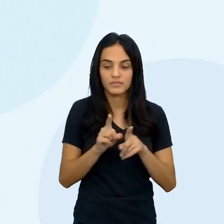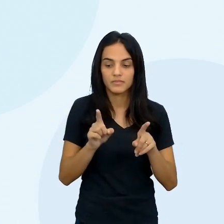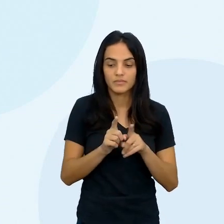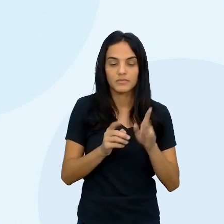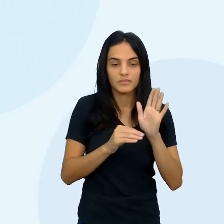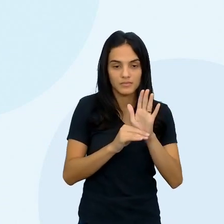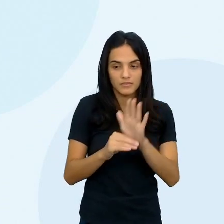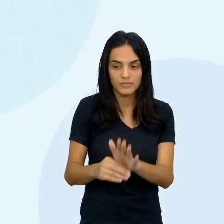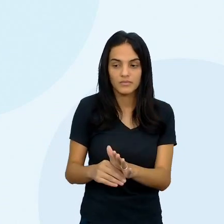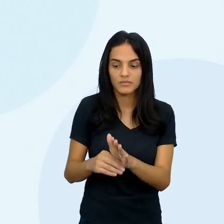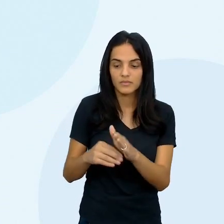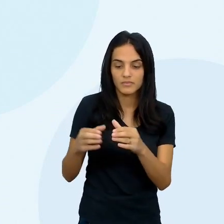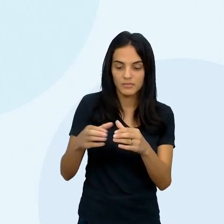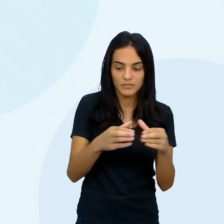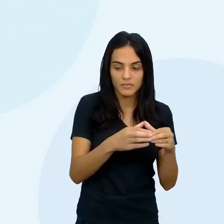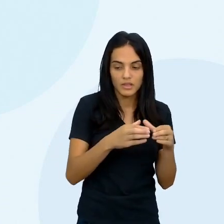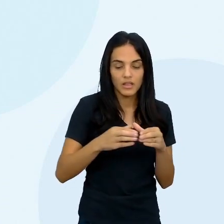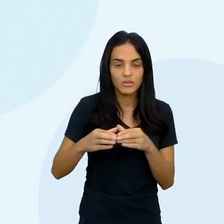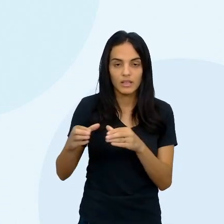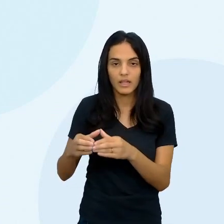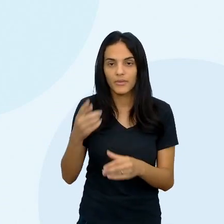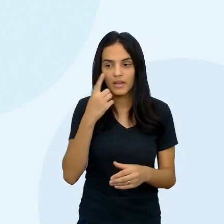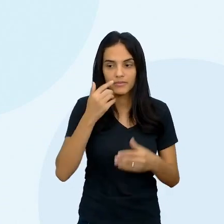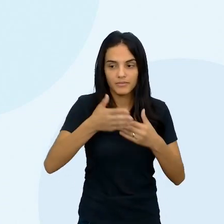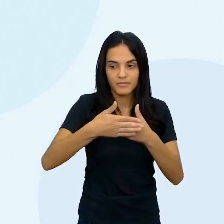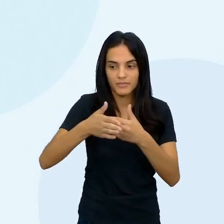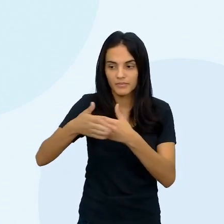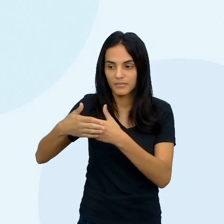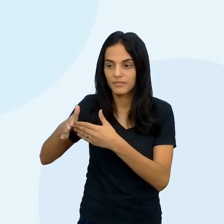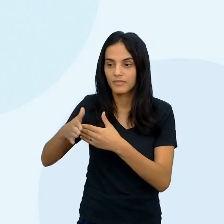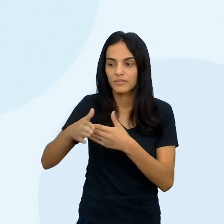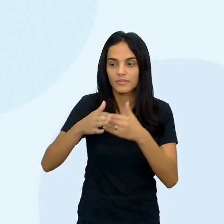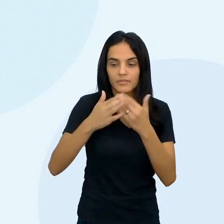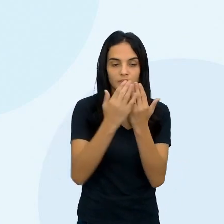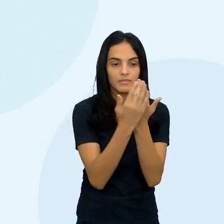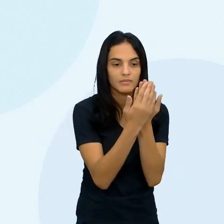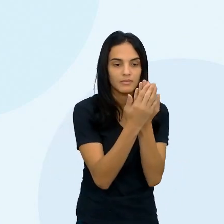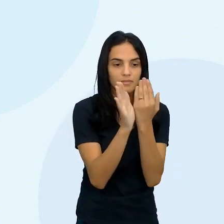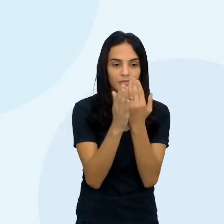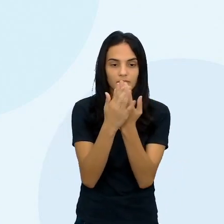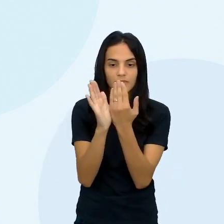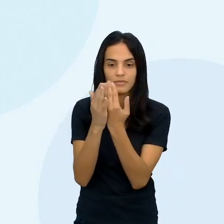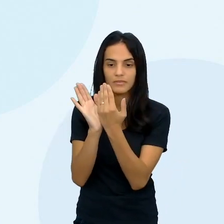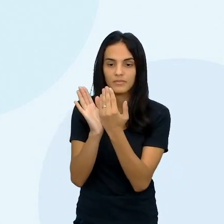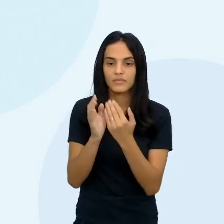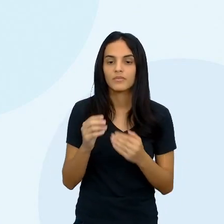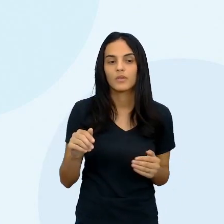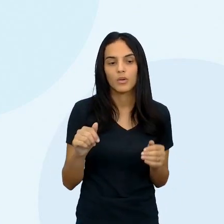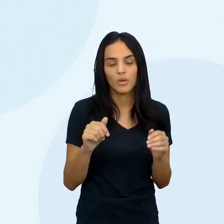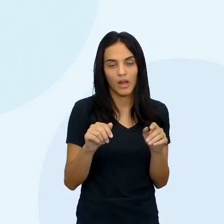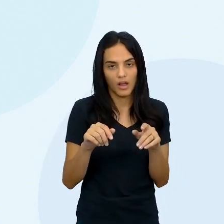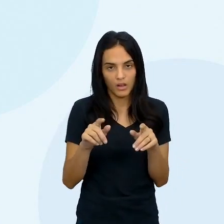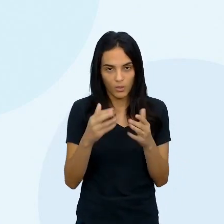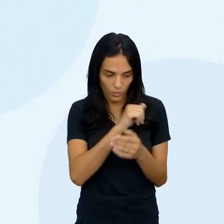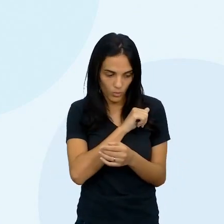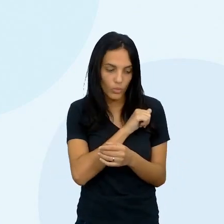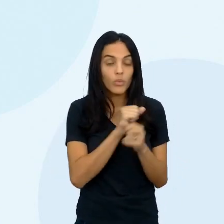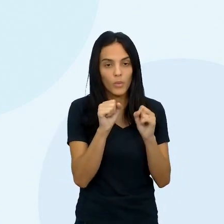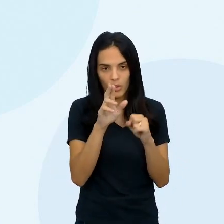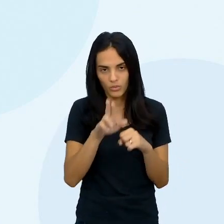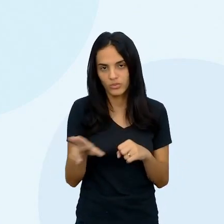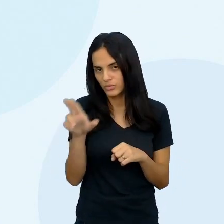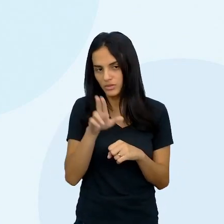contém cômodos, espessuras da parede, abertura de janelas e portas. E nesse caso, o estudante pode então